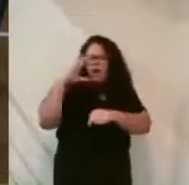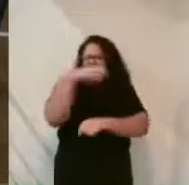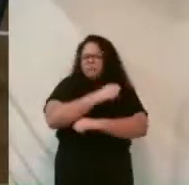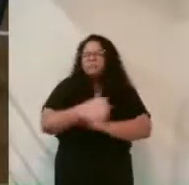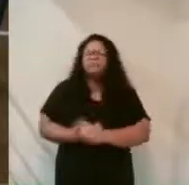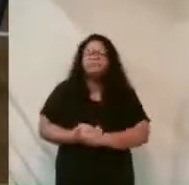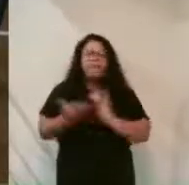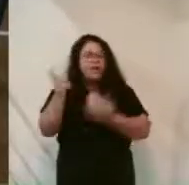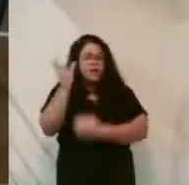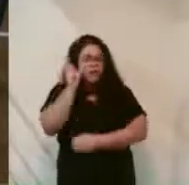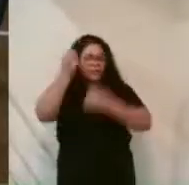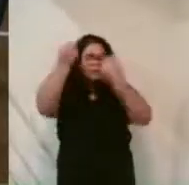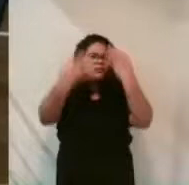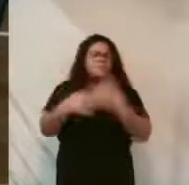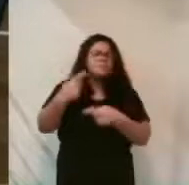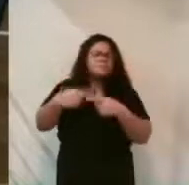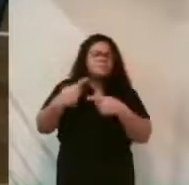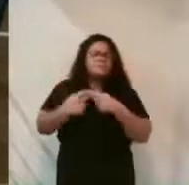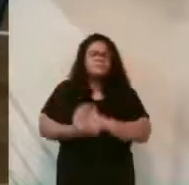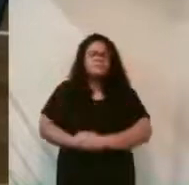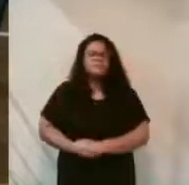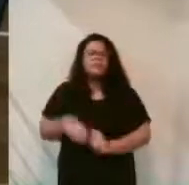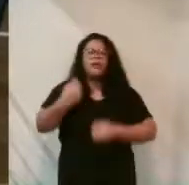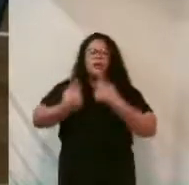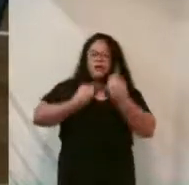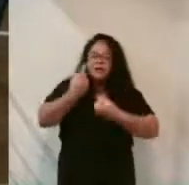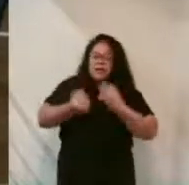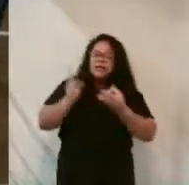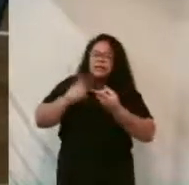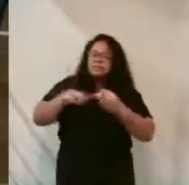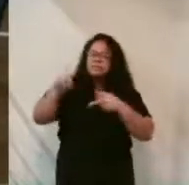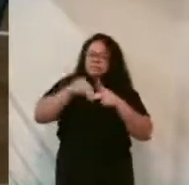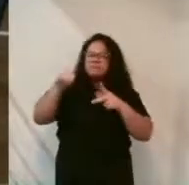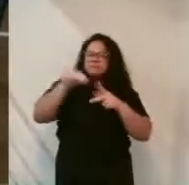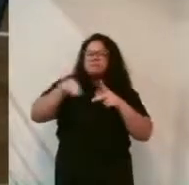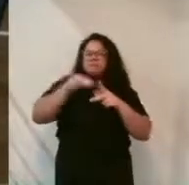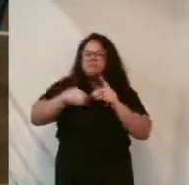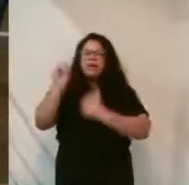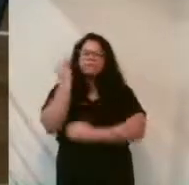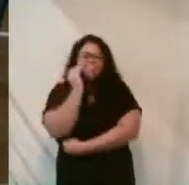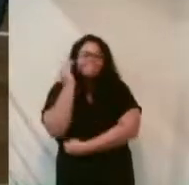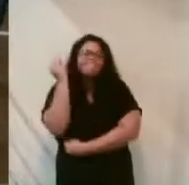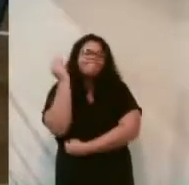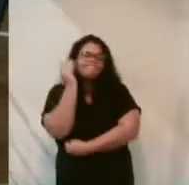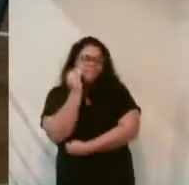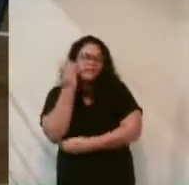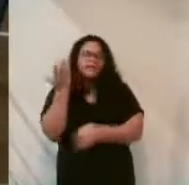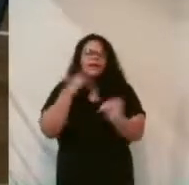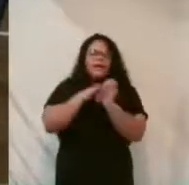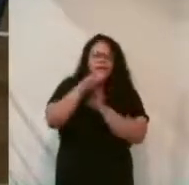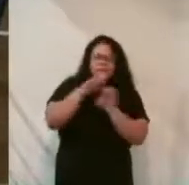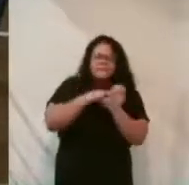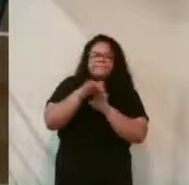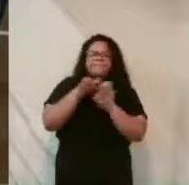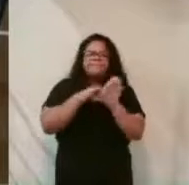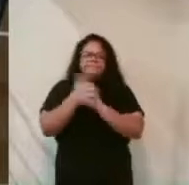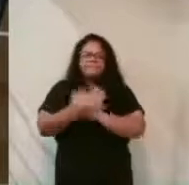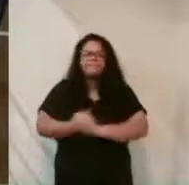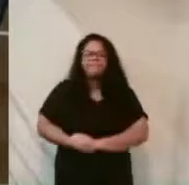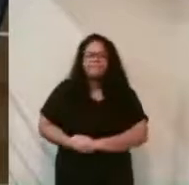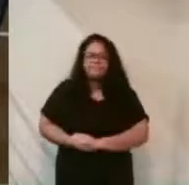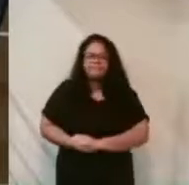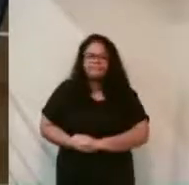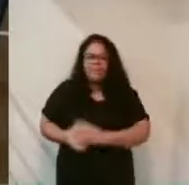dizer porque, por vezes, o próprio Ministério Público tenta propor pontos de acumulação,